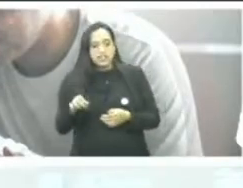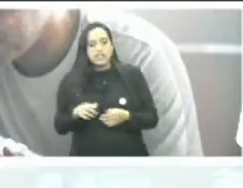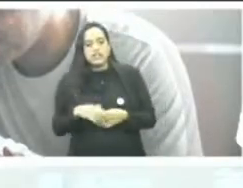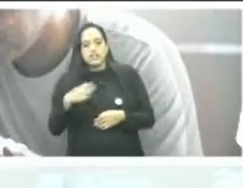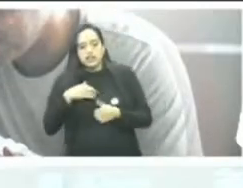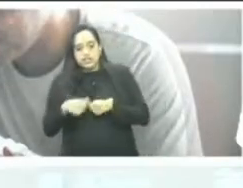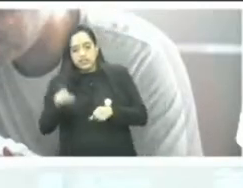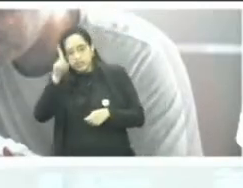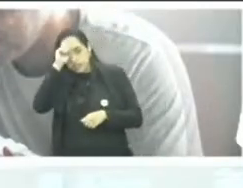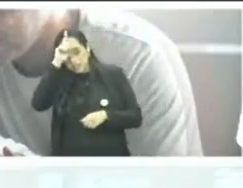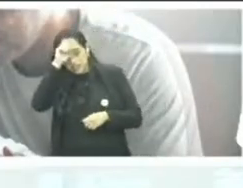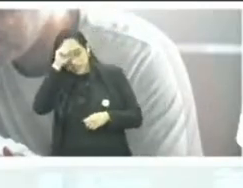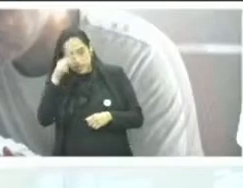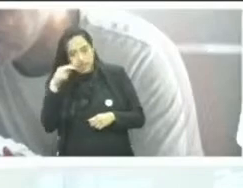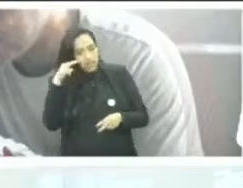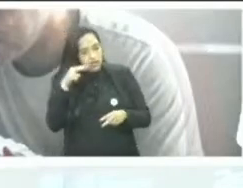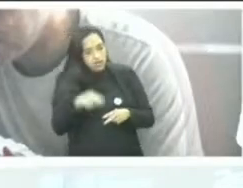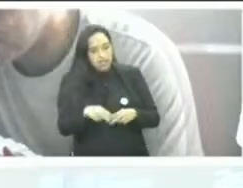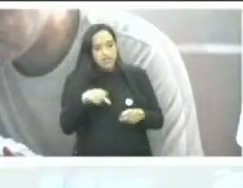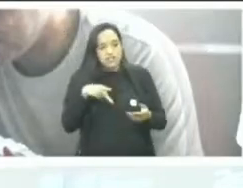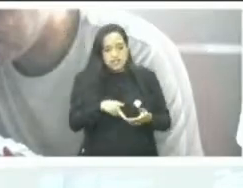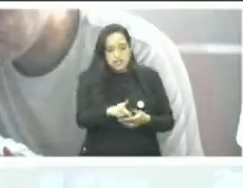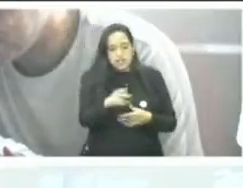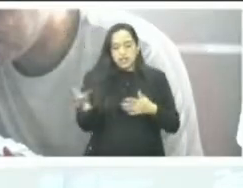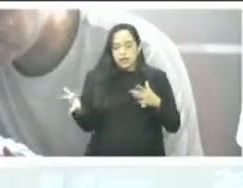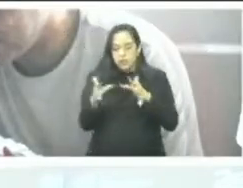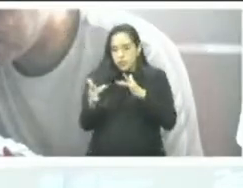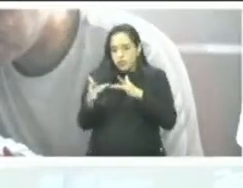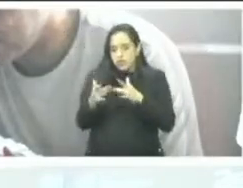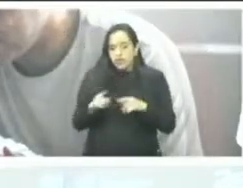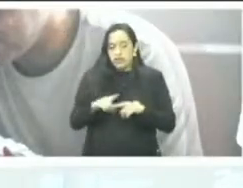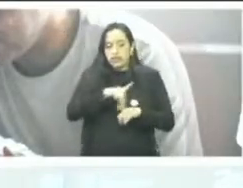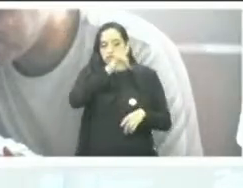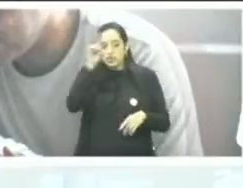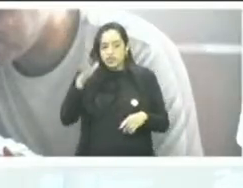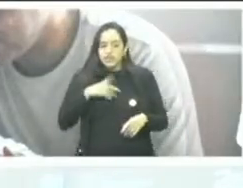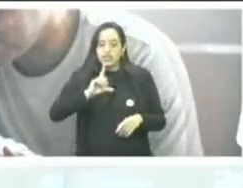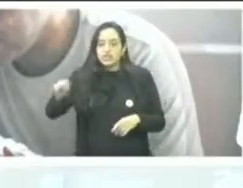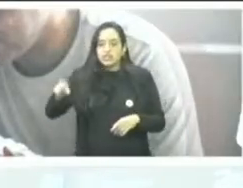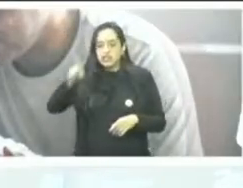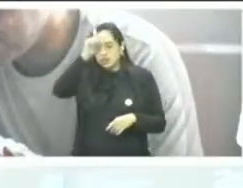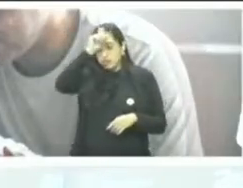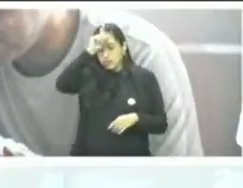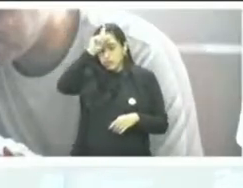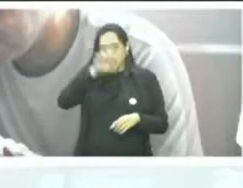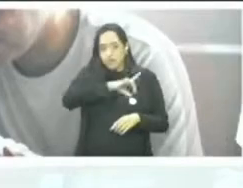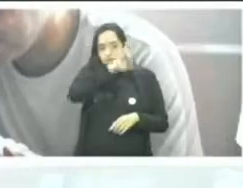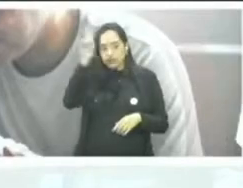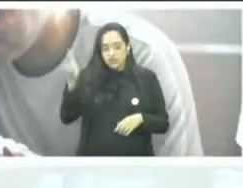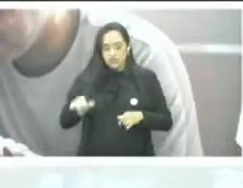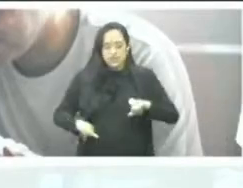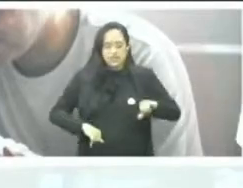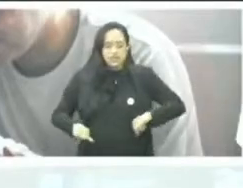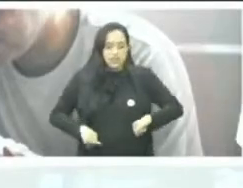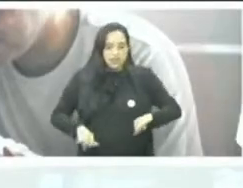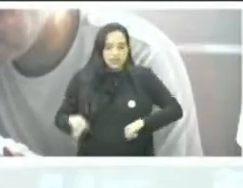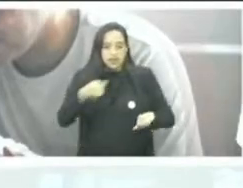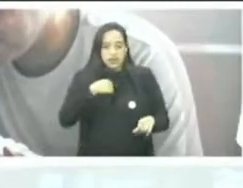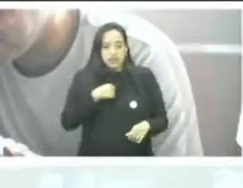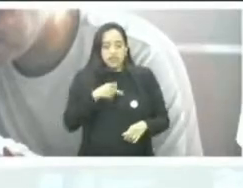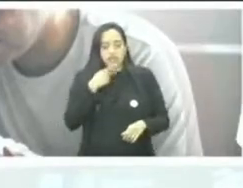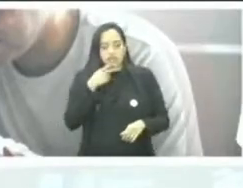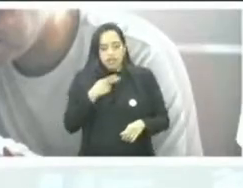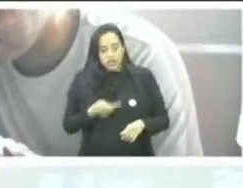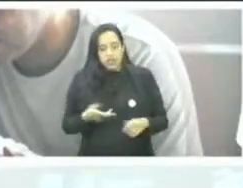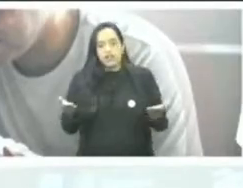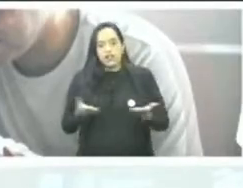hospital, eu conseguia ver o tempo todo. No dia da minha alta, foi um dia muito sofrido para mim. Quando disseram, ó,